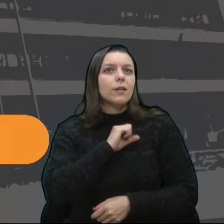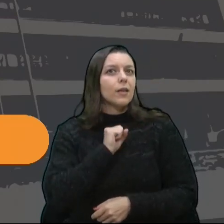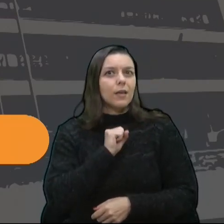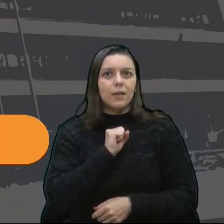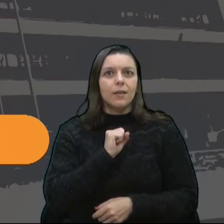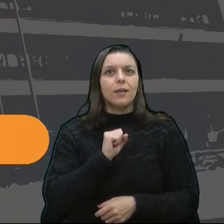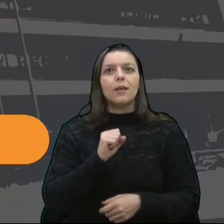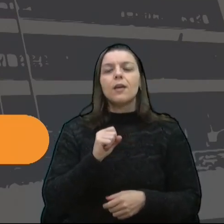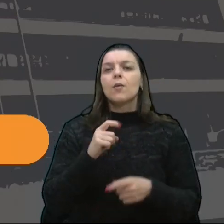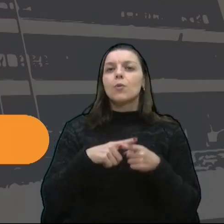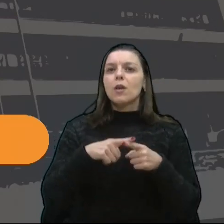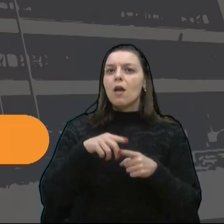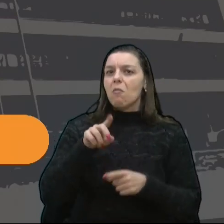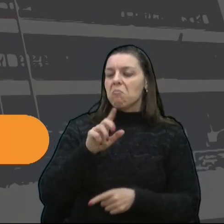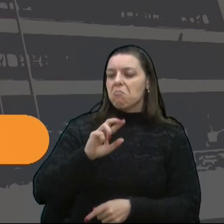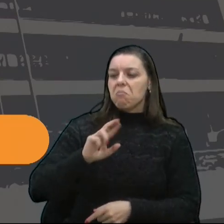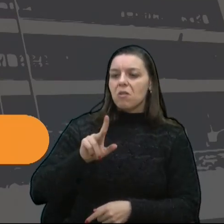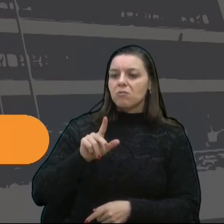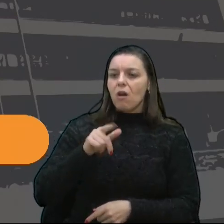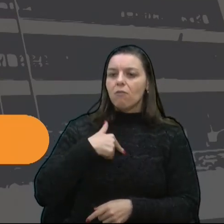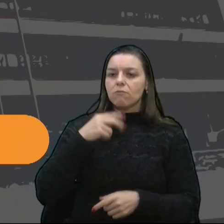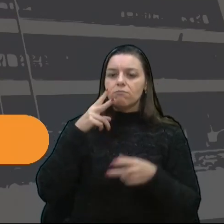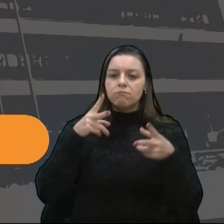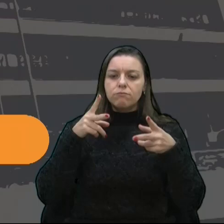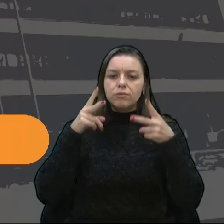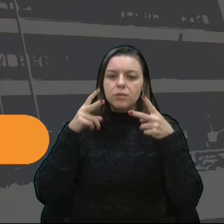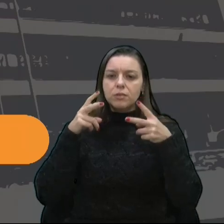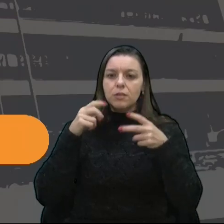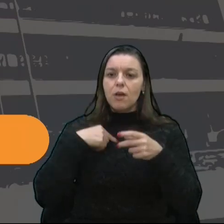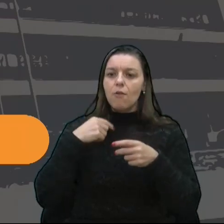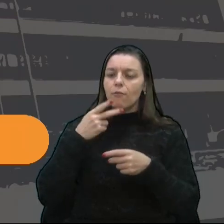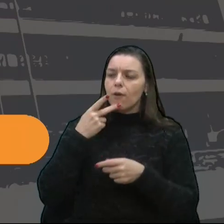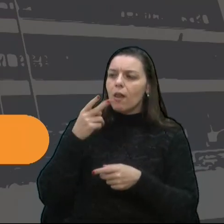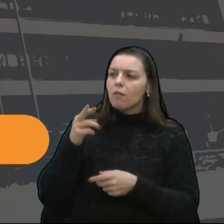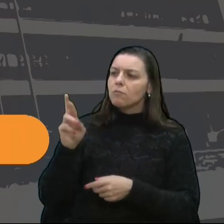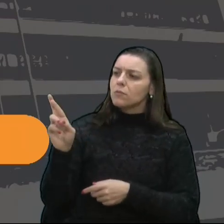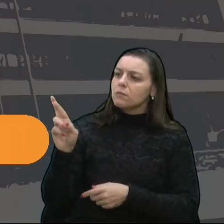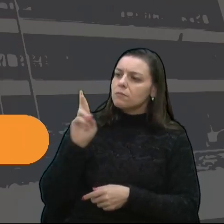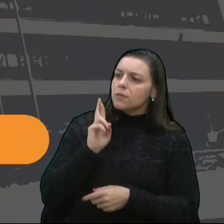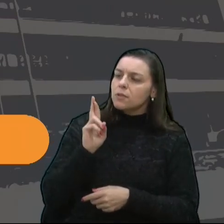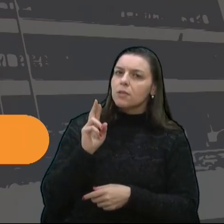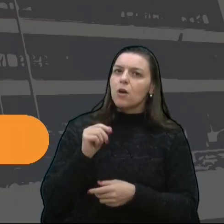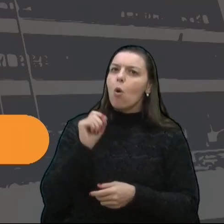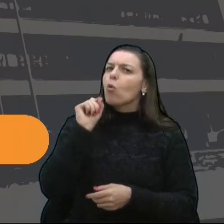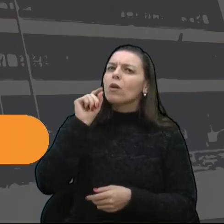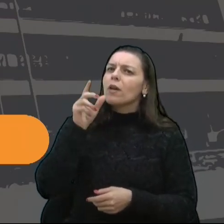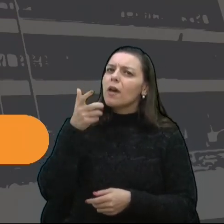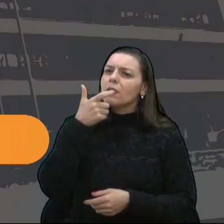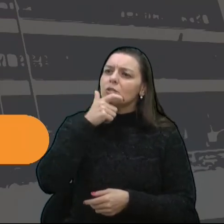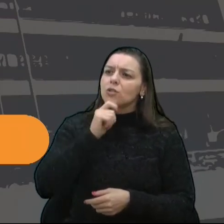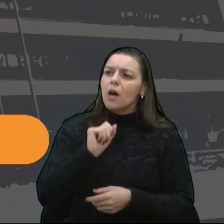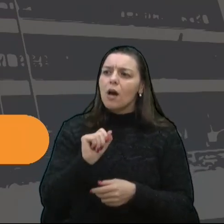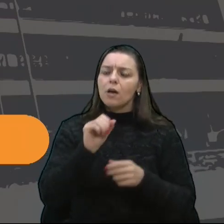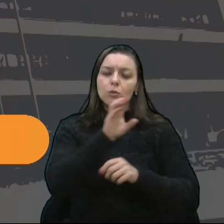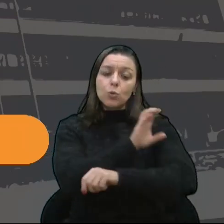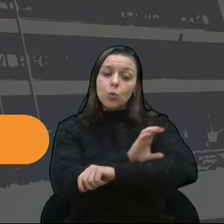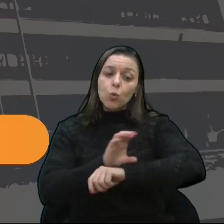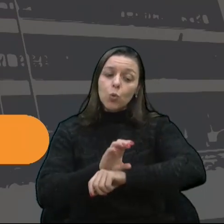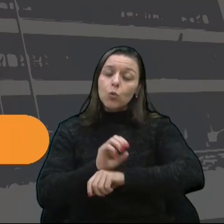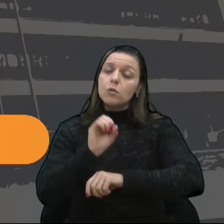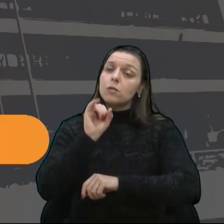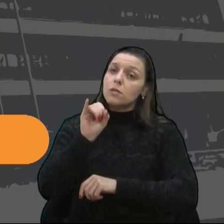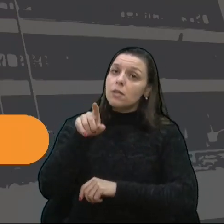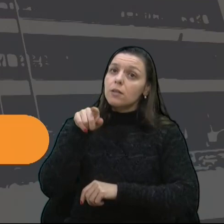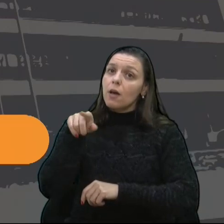eu não tinha visto e eu fui pedir alguns feedbacks deles, o que eles tinham achado do curso e se eles estavam implementando o